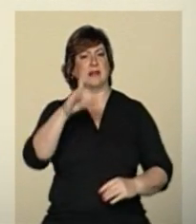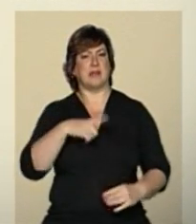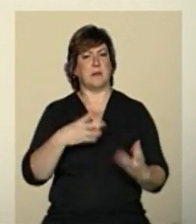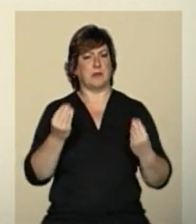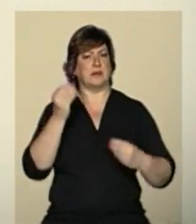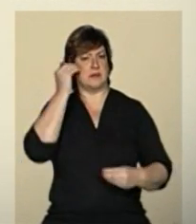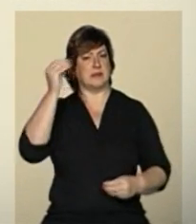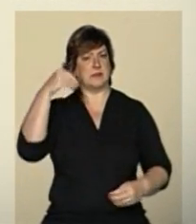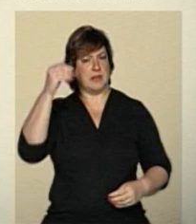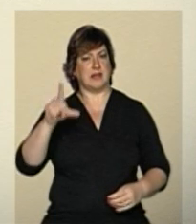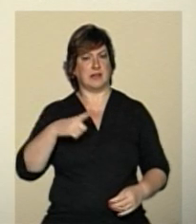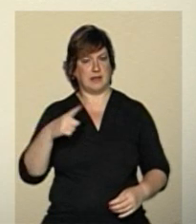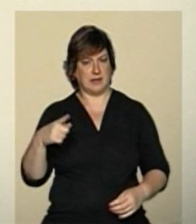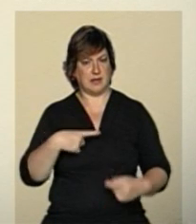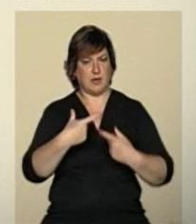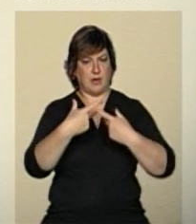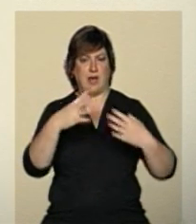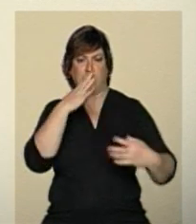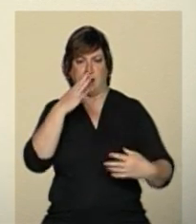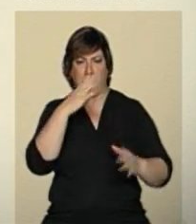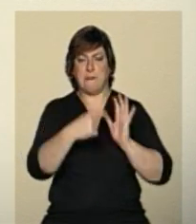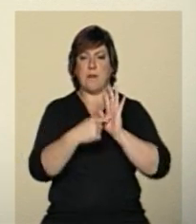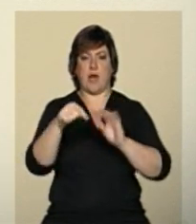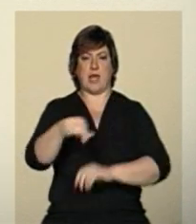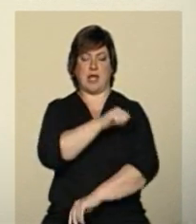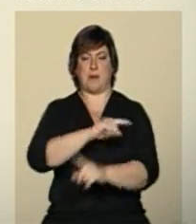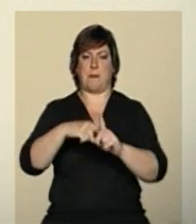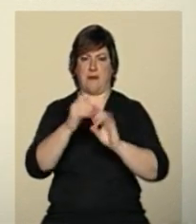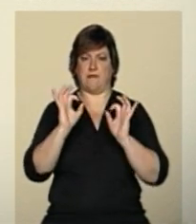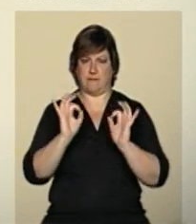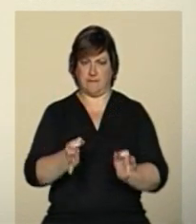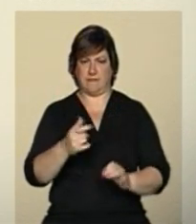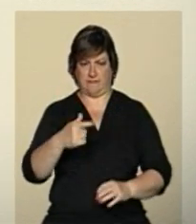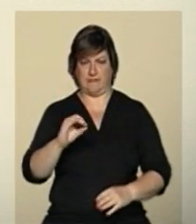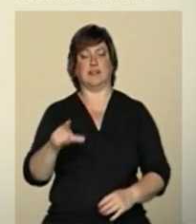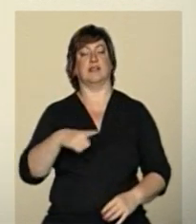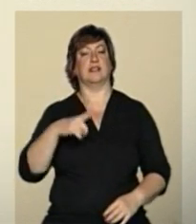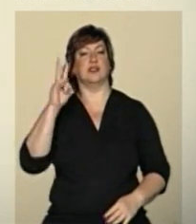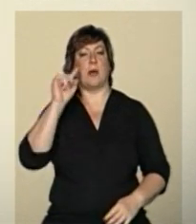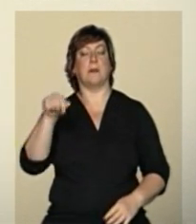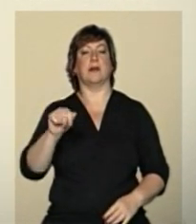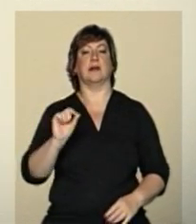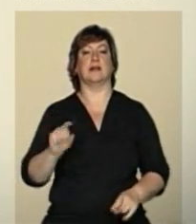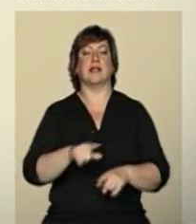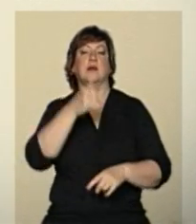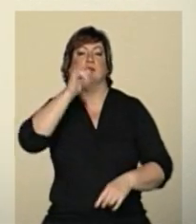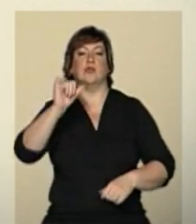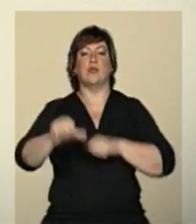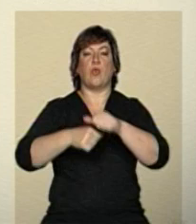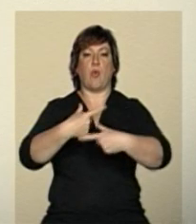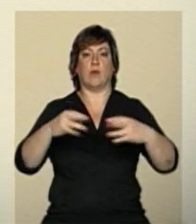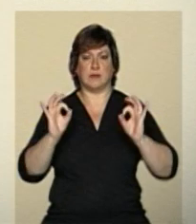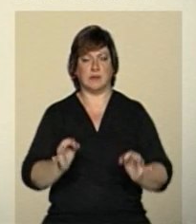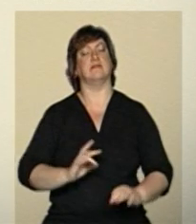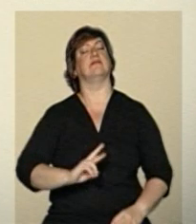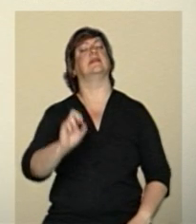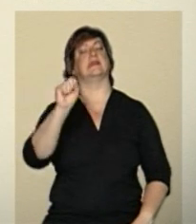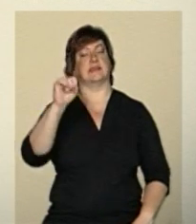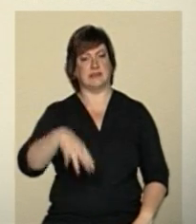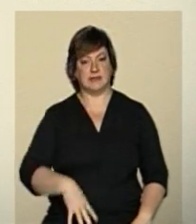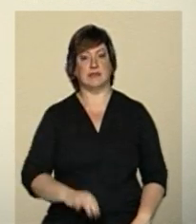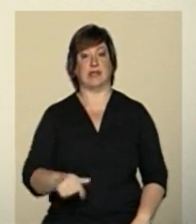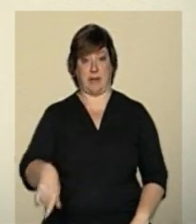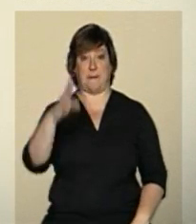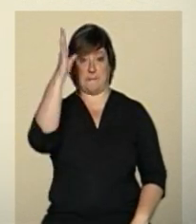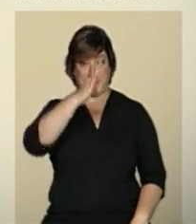experiências interessantes a apresentar na Rio Mais 20, especialmente na área da energia renovável, não é, Presidenta? Com certeza, Luciano, com certeza. O